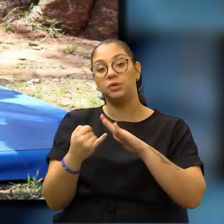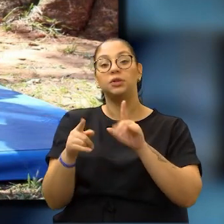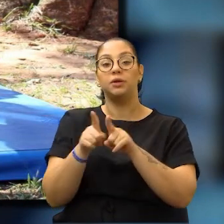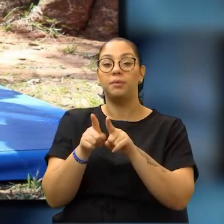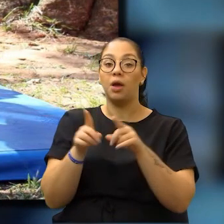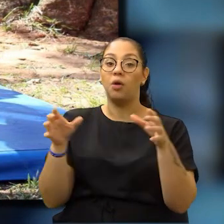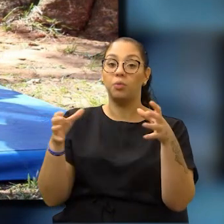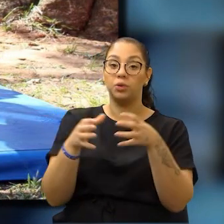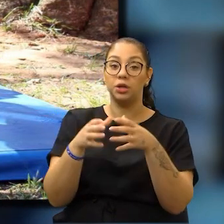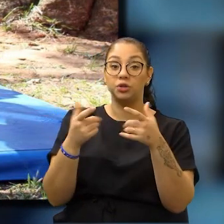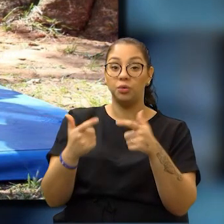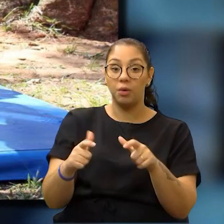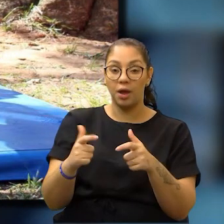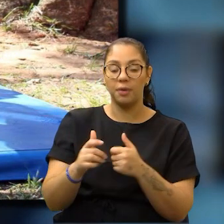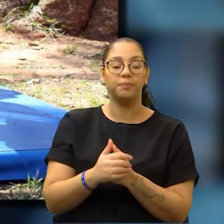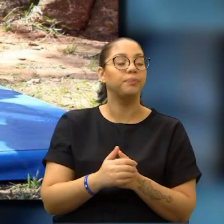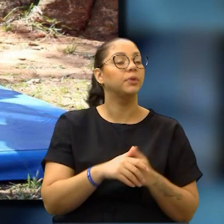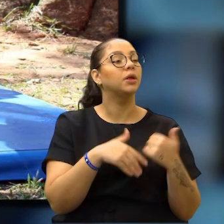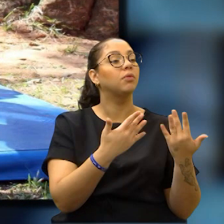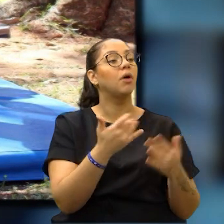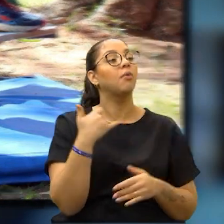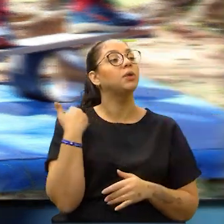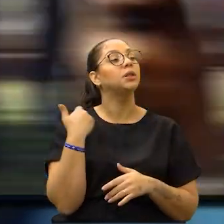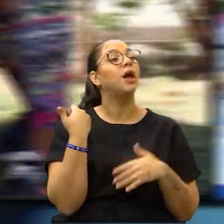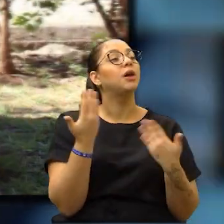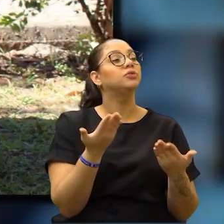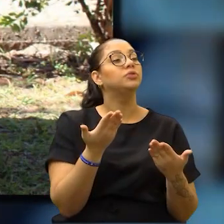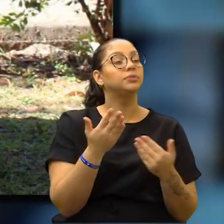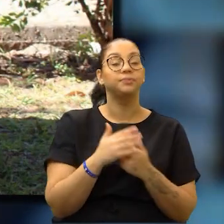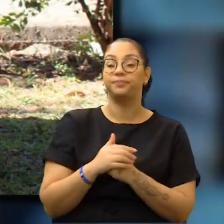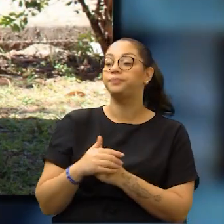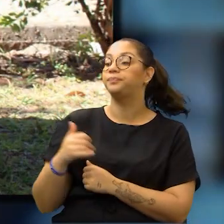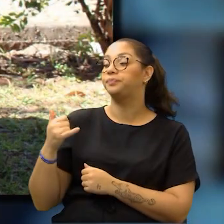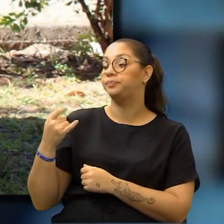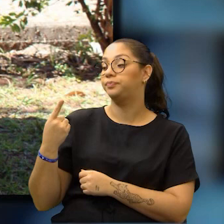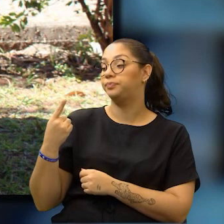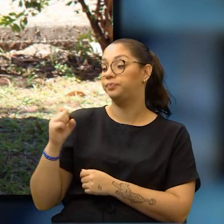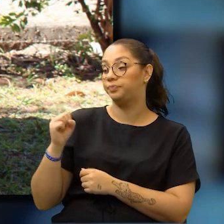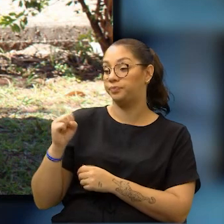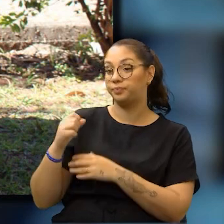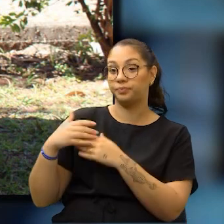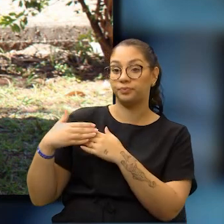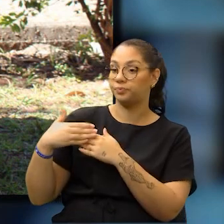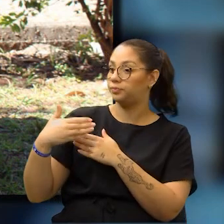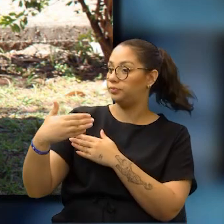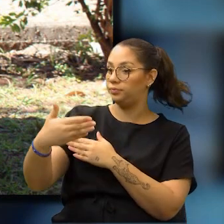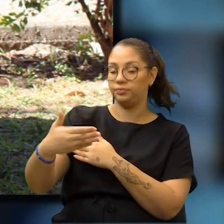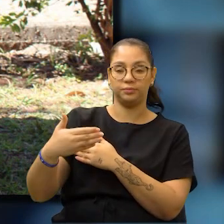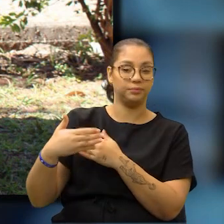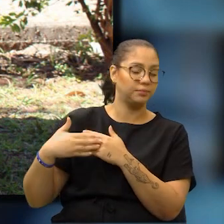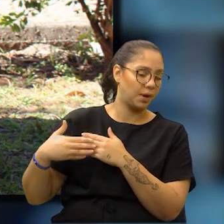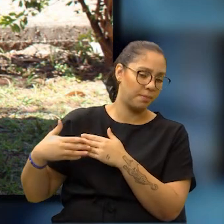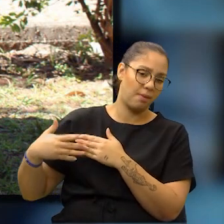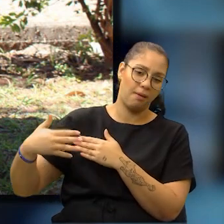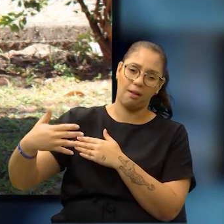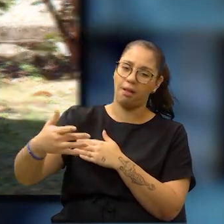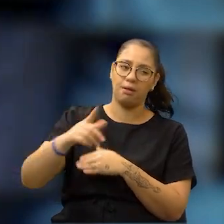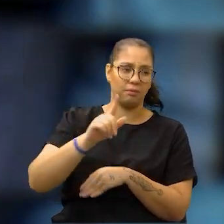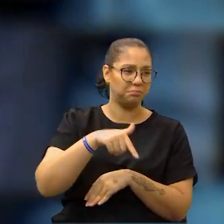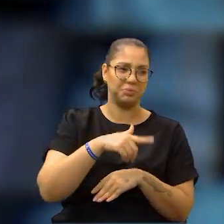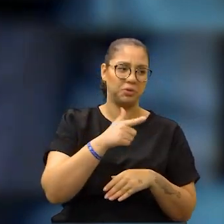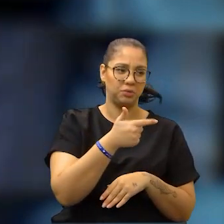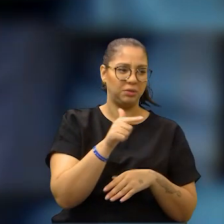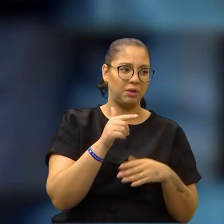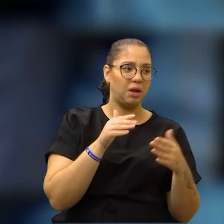do Instituto e também a comunidade local. E a partir de que idade que pode? A partir de 18 anos. 18 anos